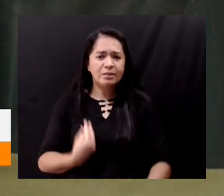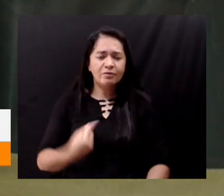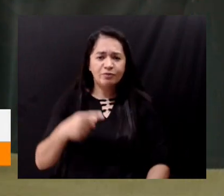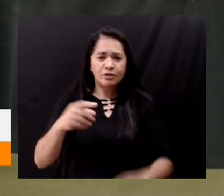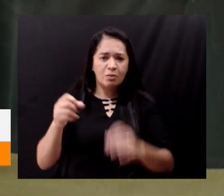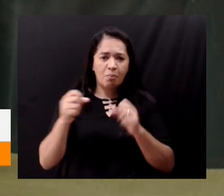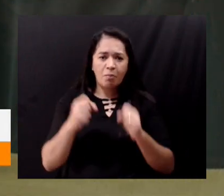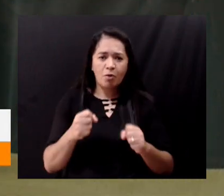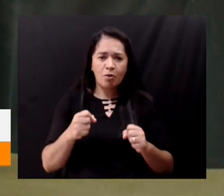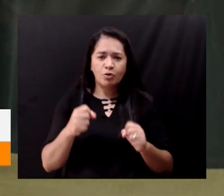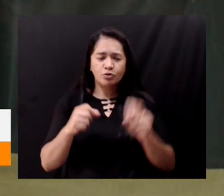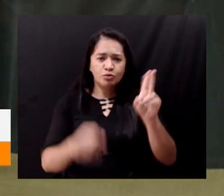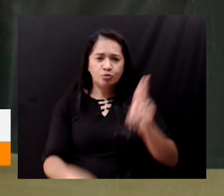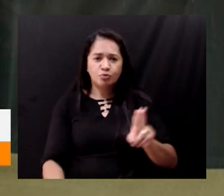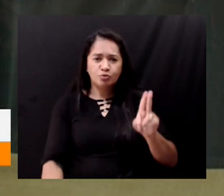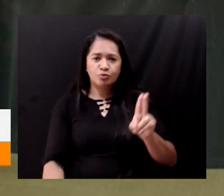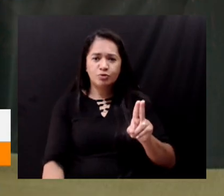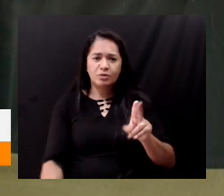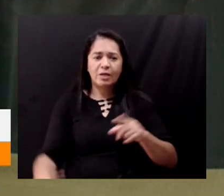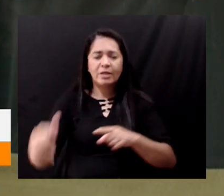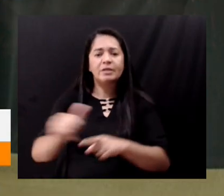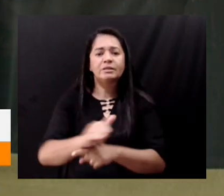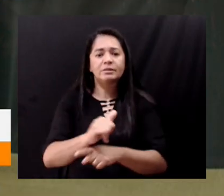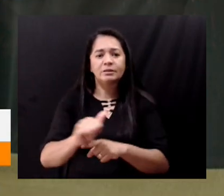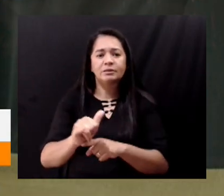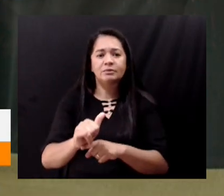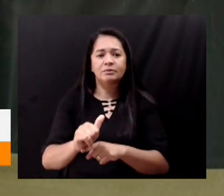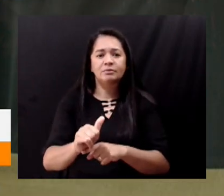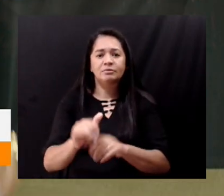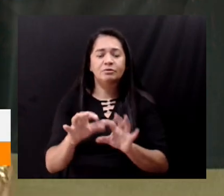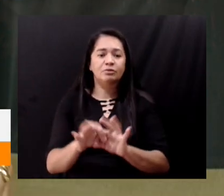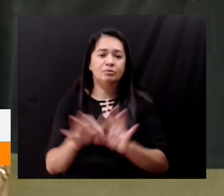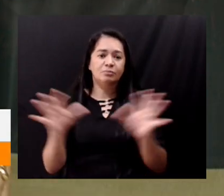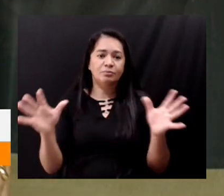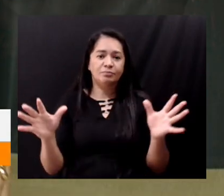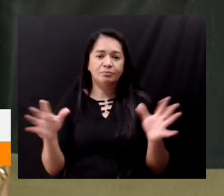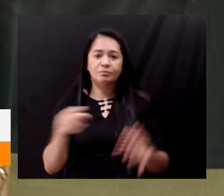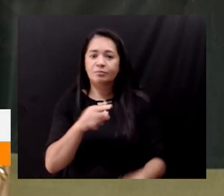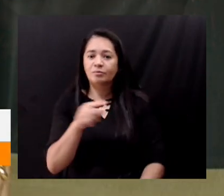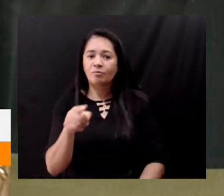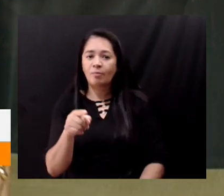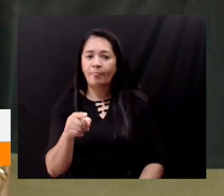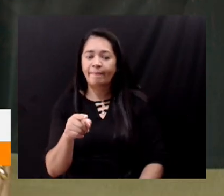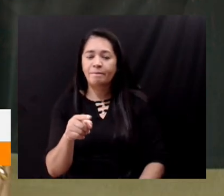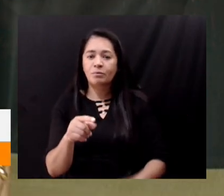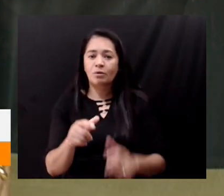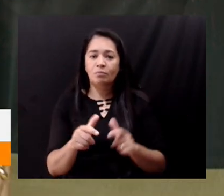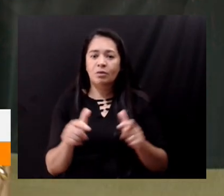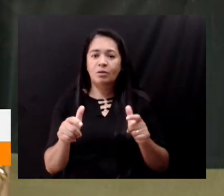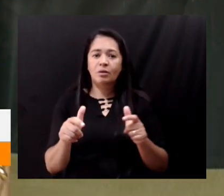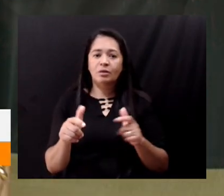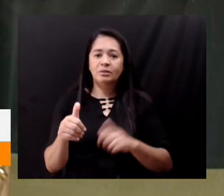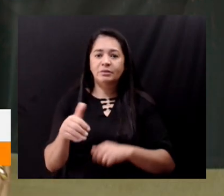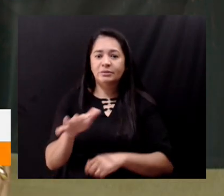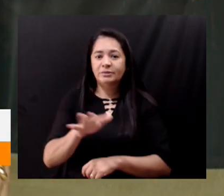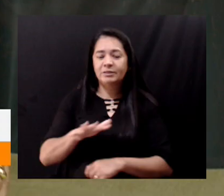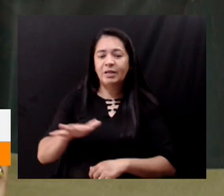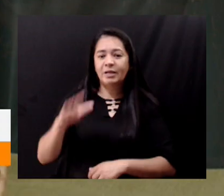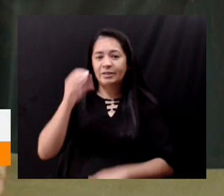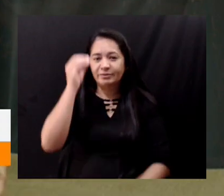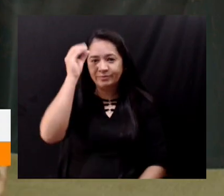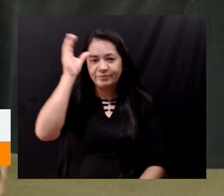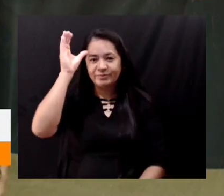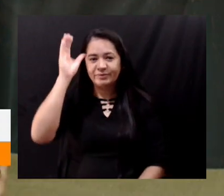utilizar essa ferramenta que tem disponível aí para você crescer na sua área de conhecimento. A gente fala amanhã, então,